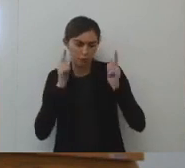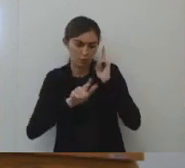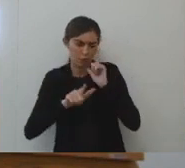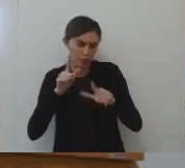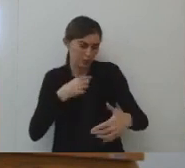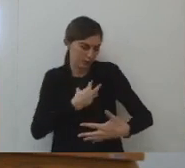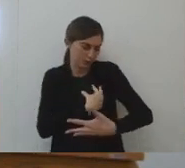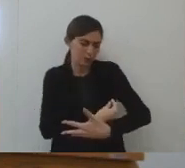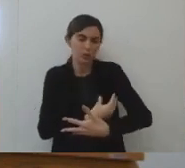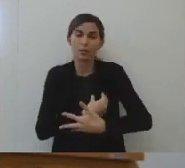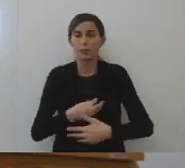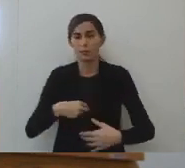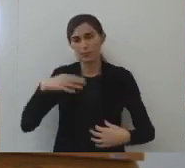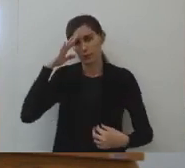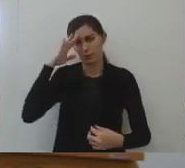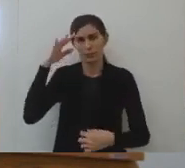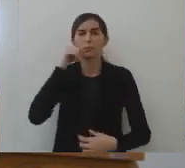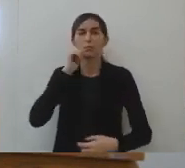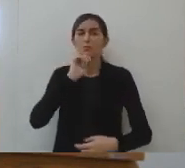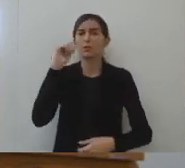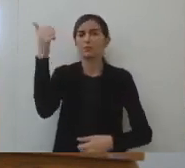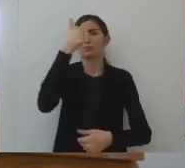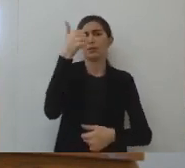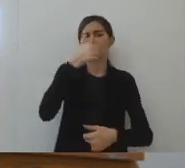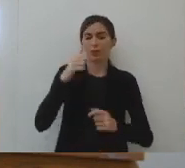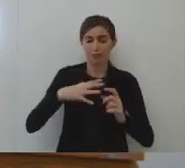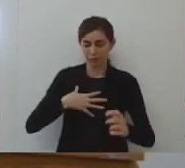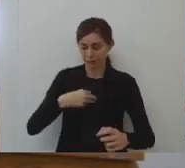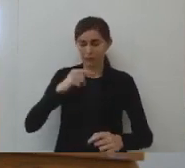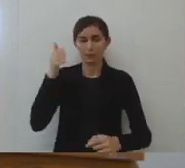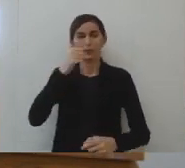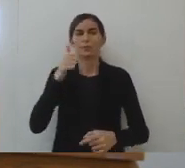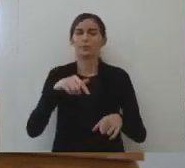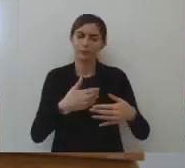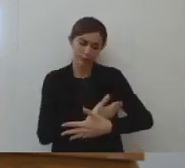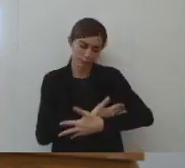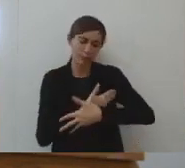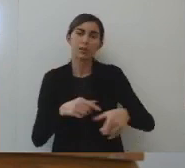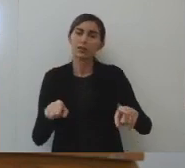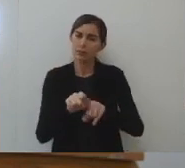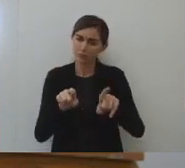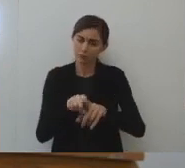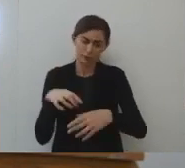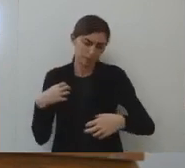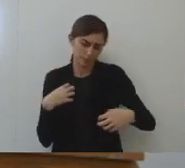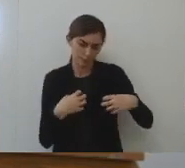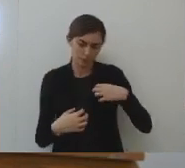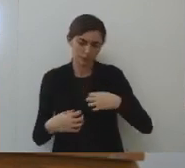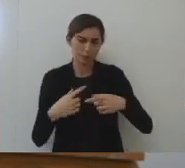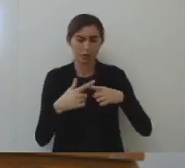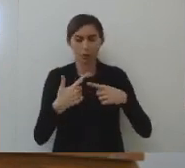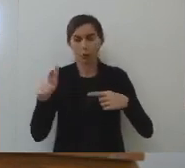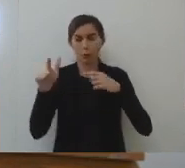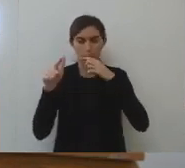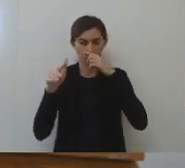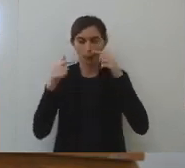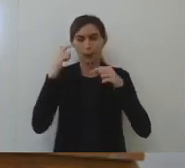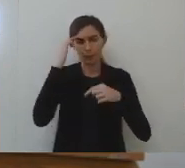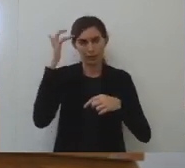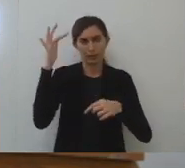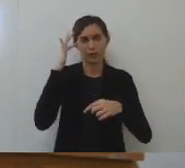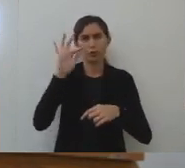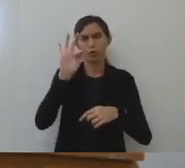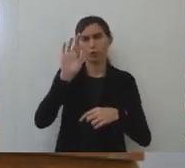conseguir? Principalmente para as mães de primeira viagem. Para esse bebê também gera uma angústia, porque tem um outro pensador, que é o